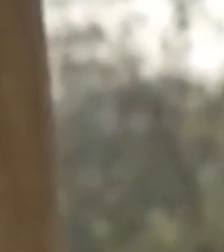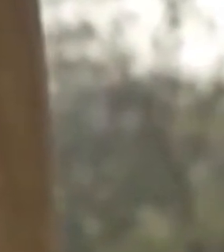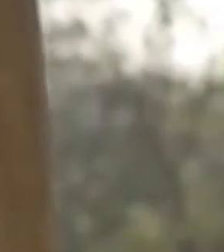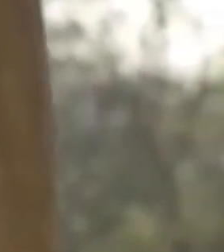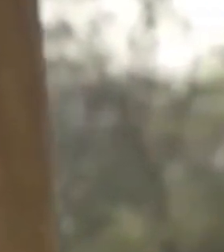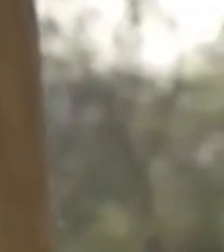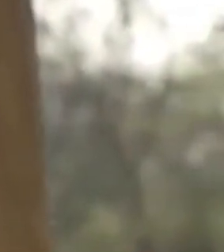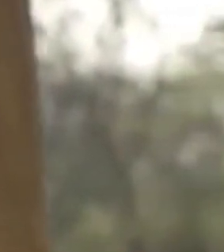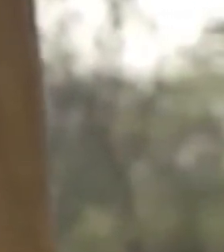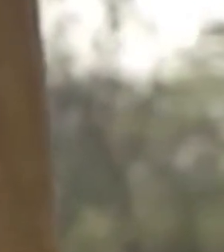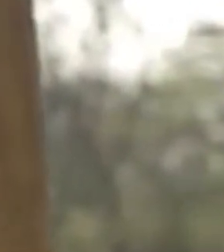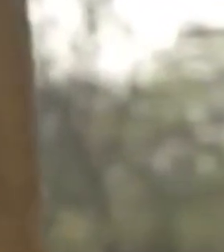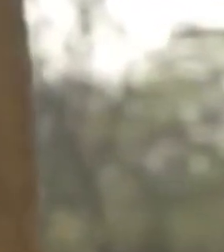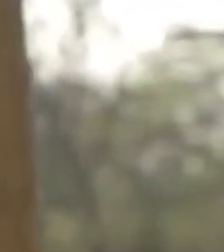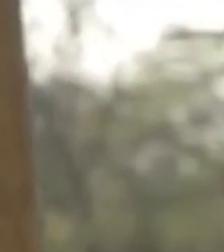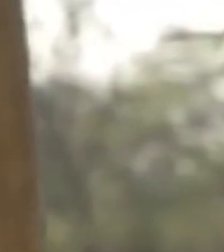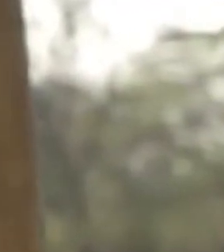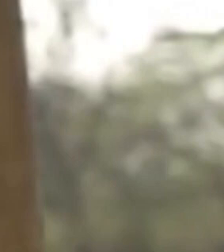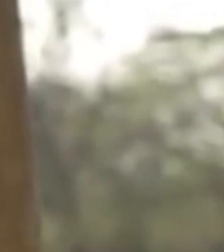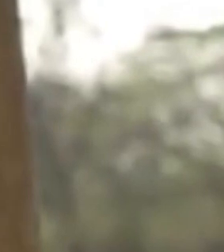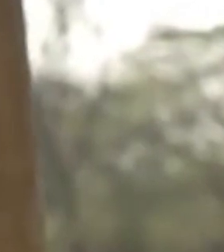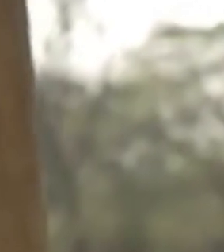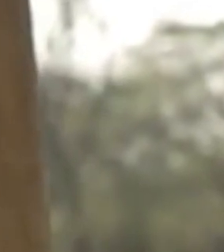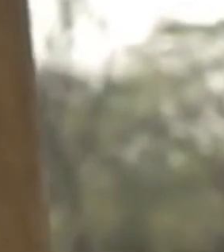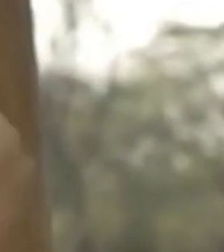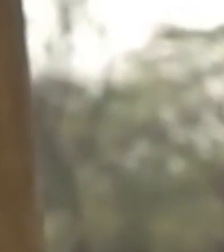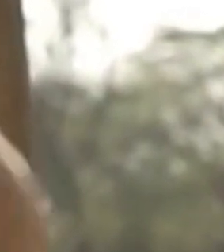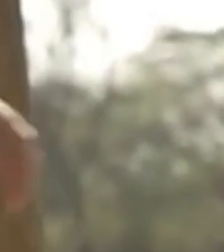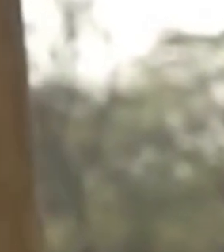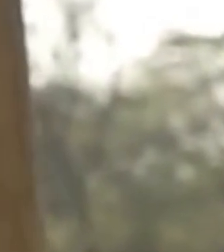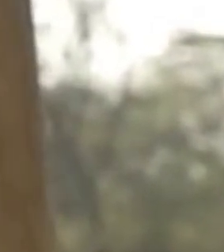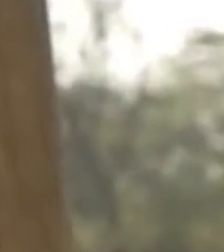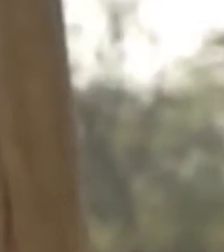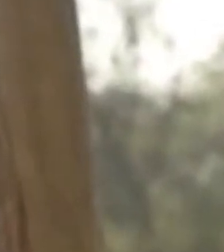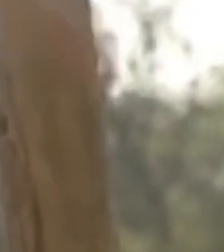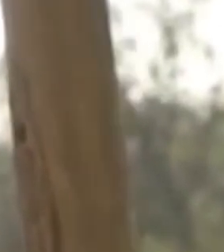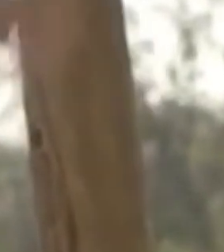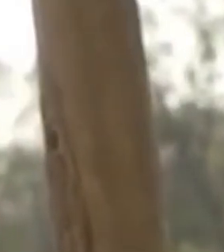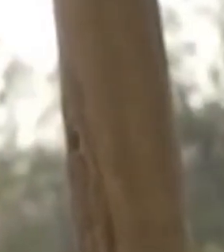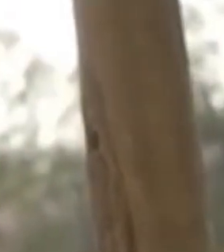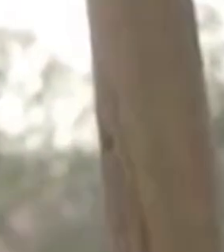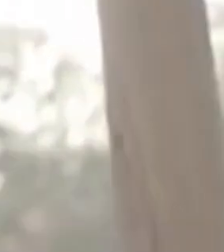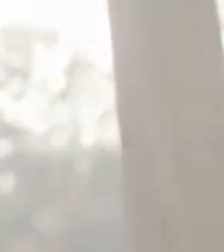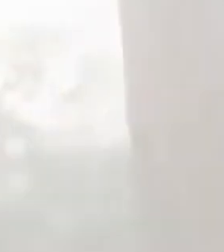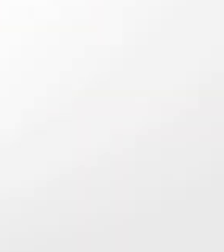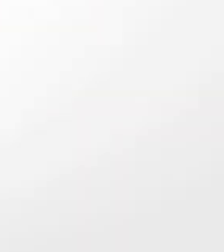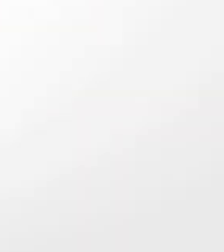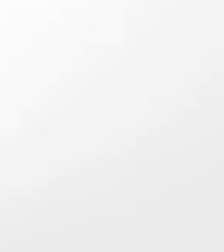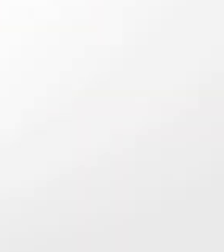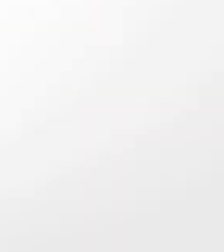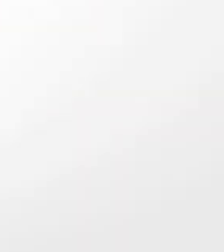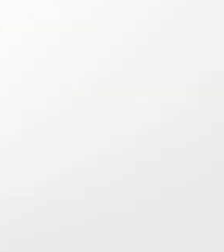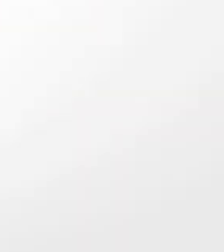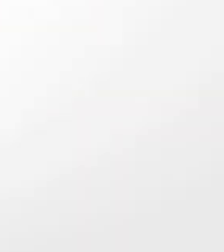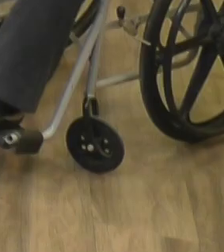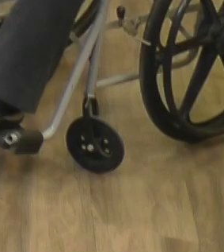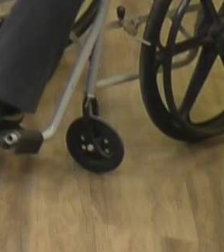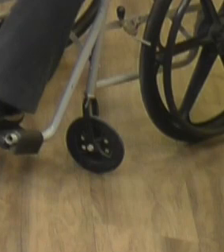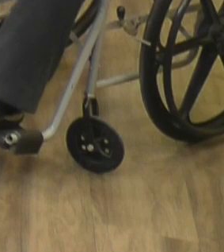Quando depois 7 anos. Sério, filho? E depois? Depois eu vou ficar um adulto.